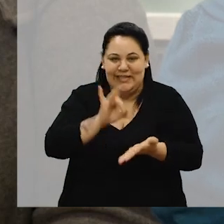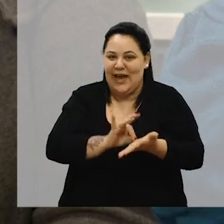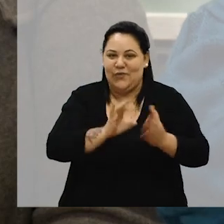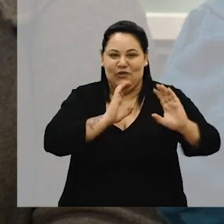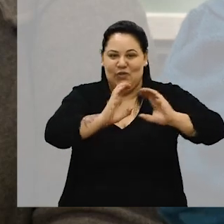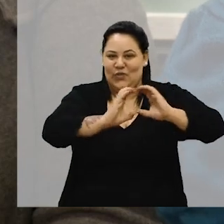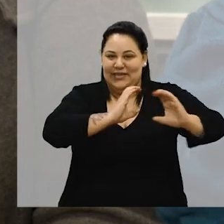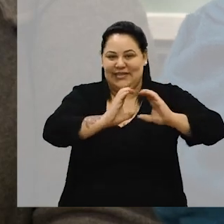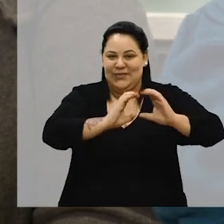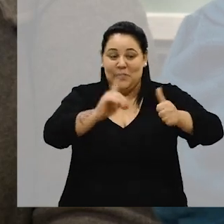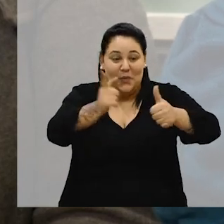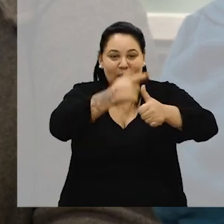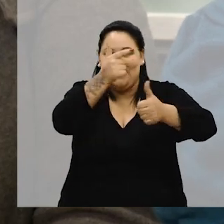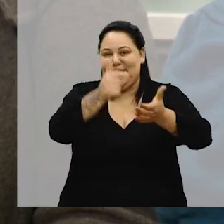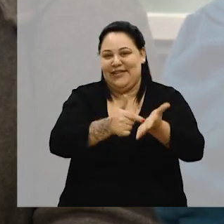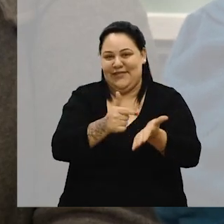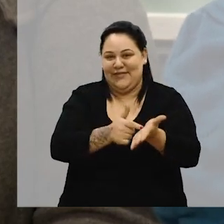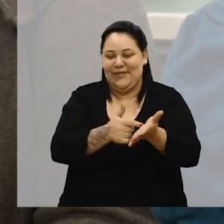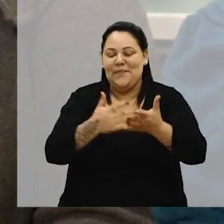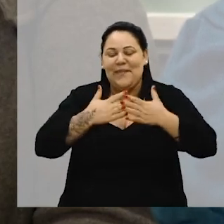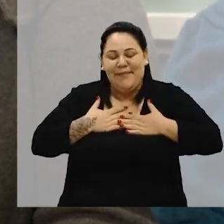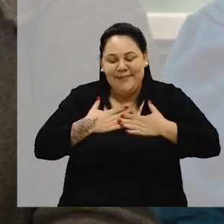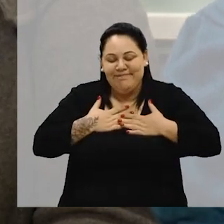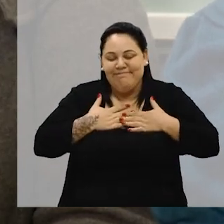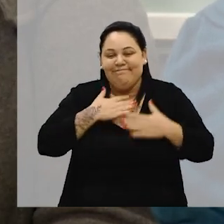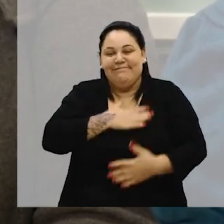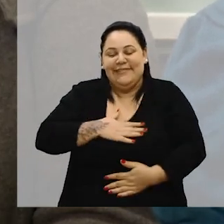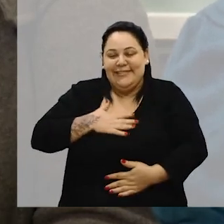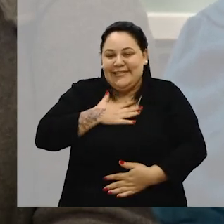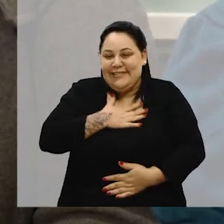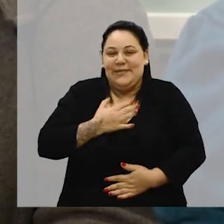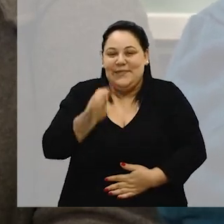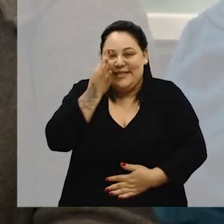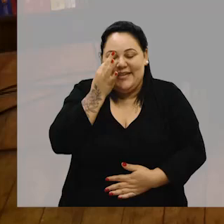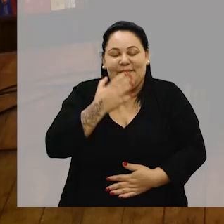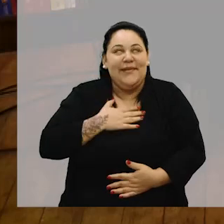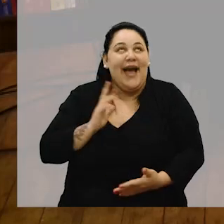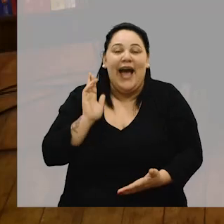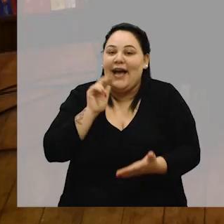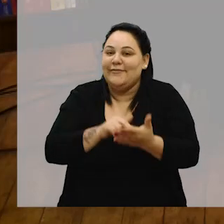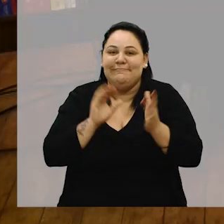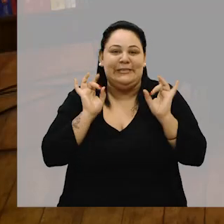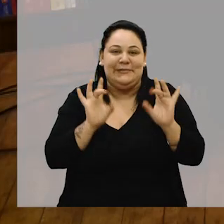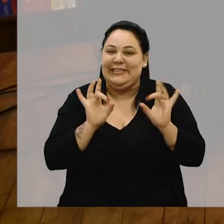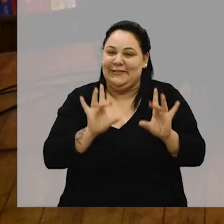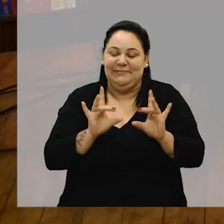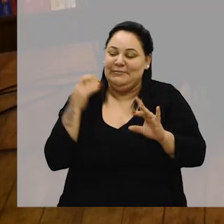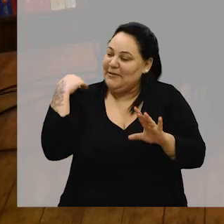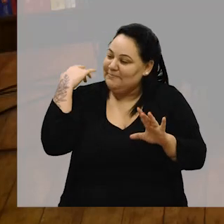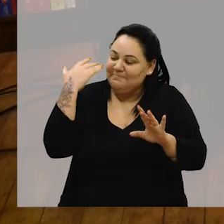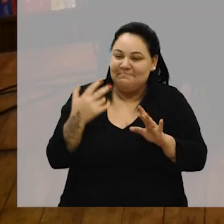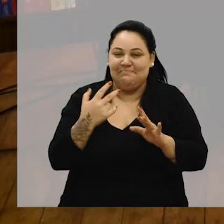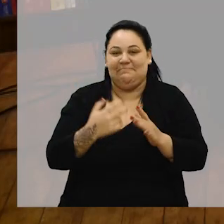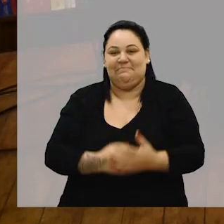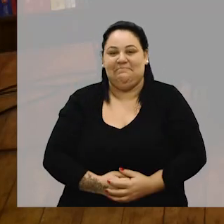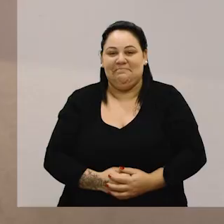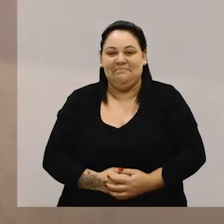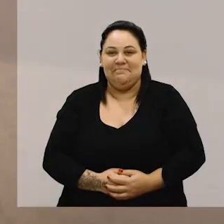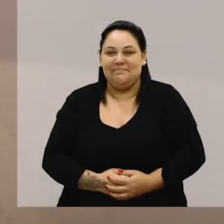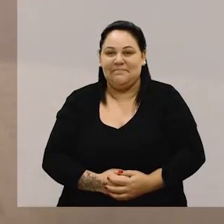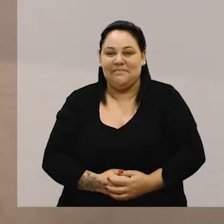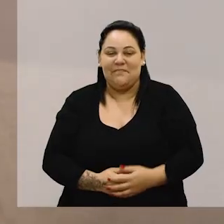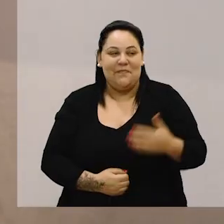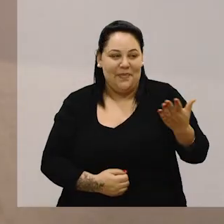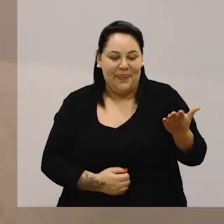de imprensa para a minha primeira obra. Então, para mim é uma honra estar aqui, realmente é muito especial para a minha história como escritora. E